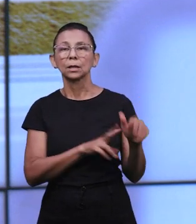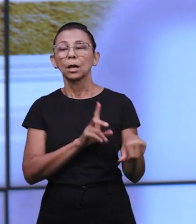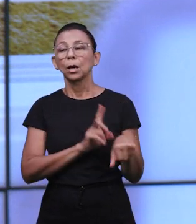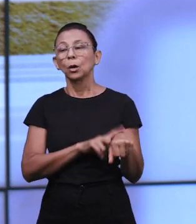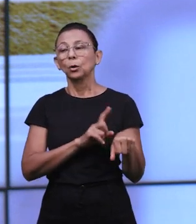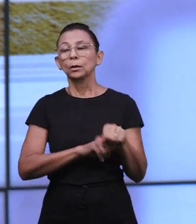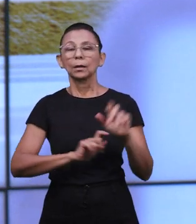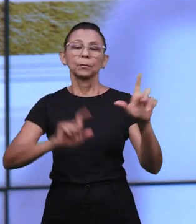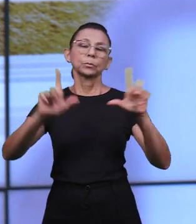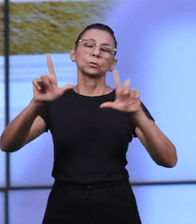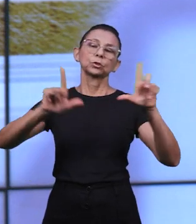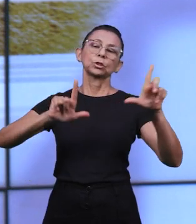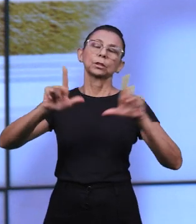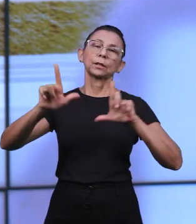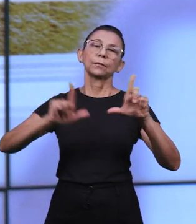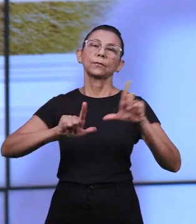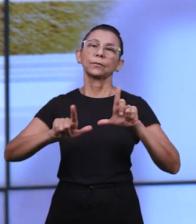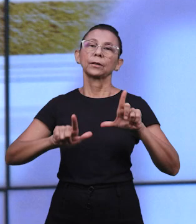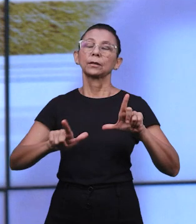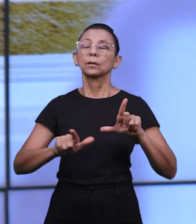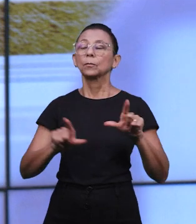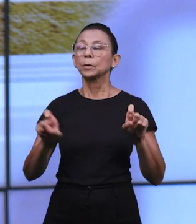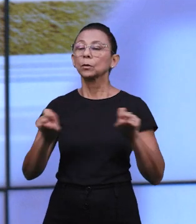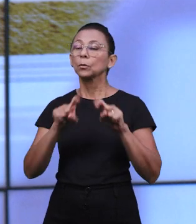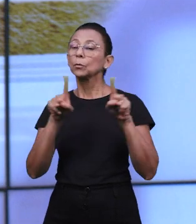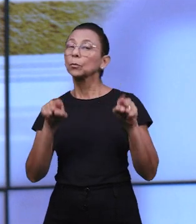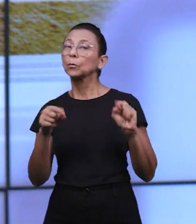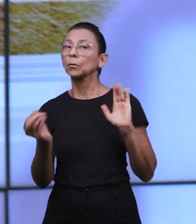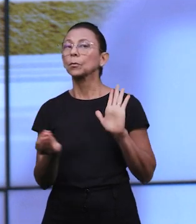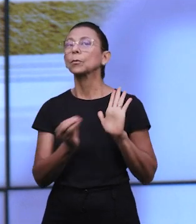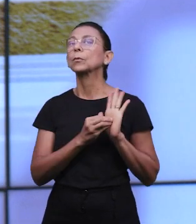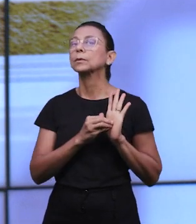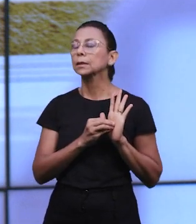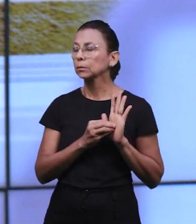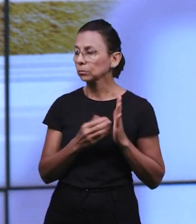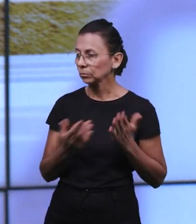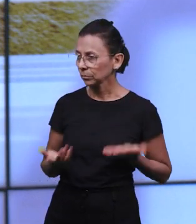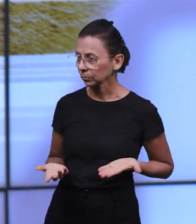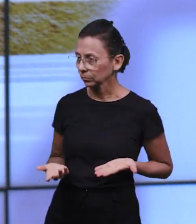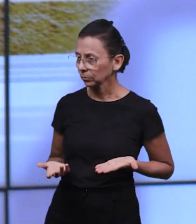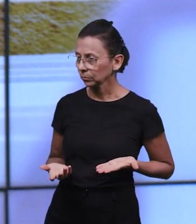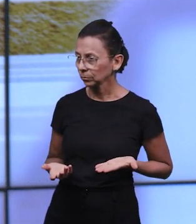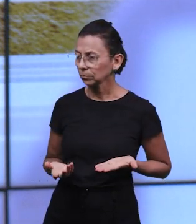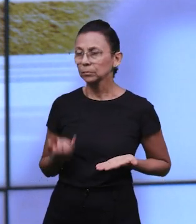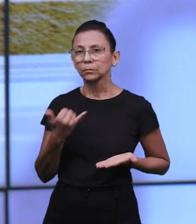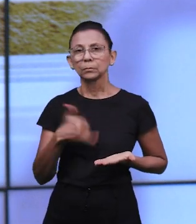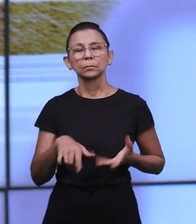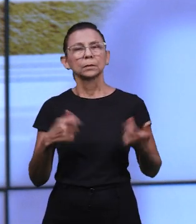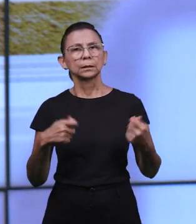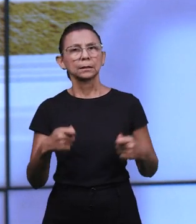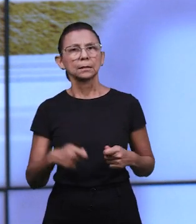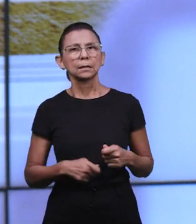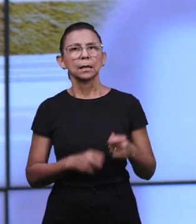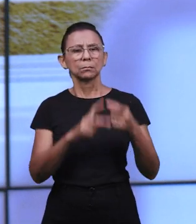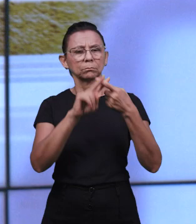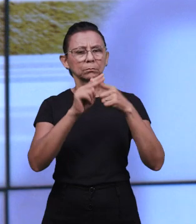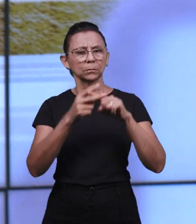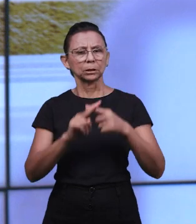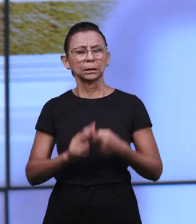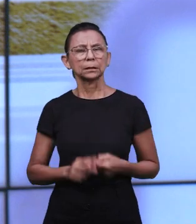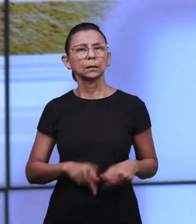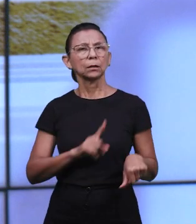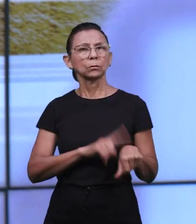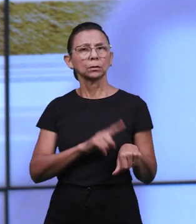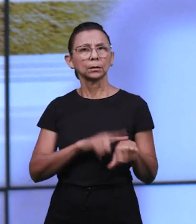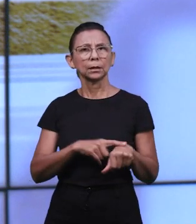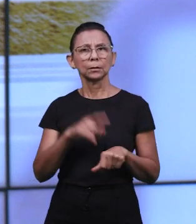de tela, bem como ao tipo de conteúdo que já foi avaliado na primeira dica. Se for necessário ajustar o tempo que